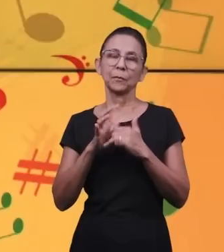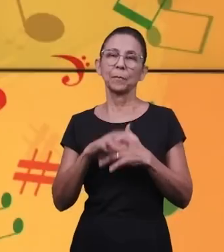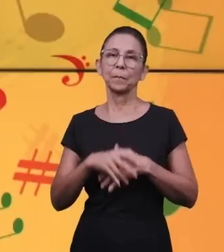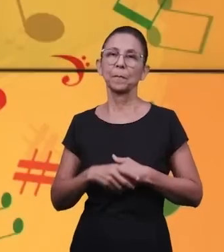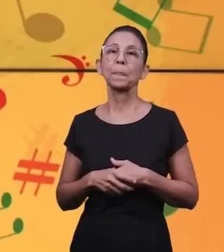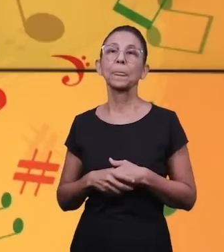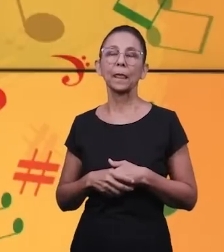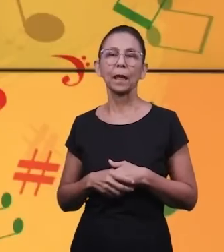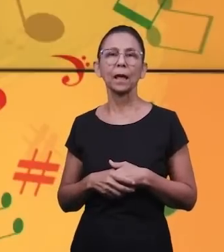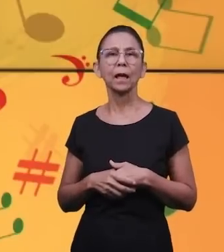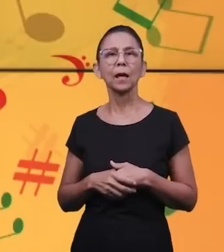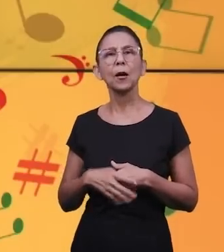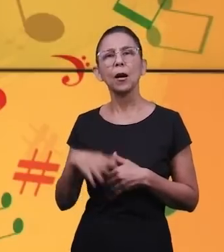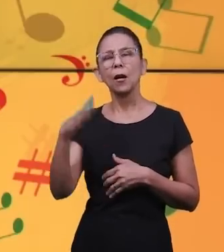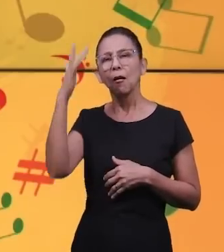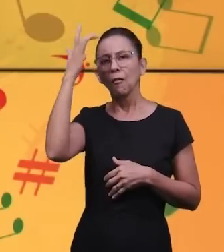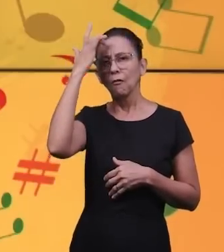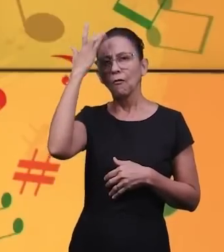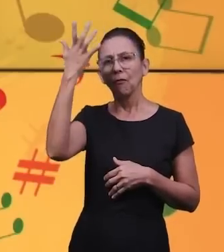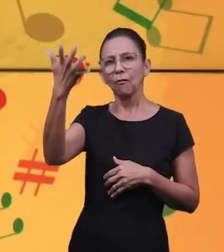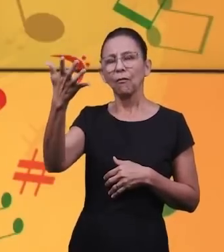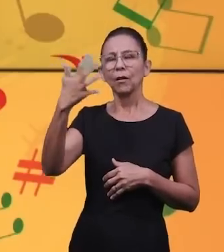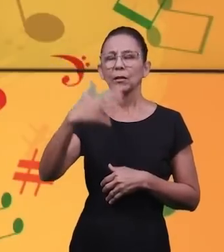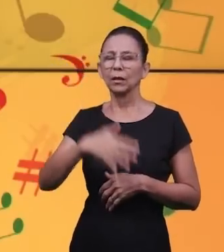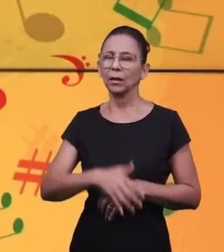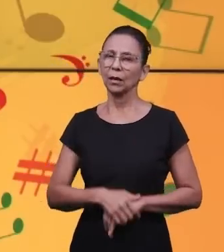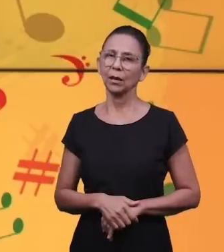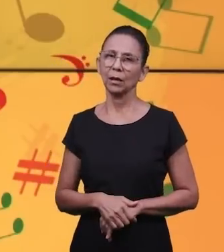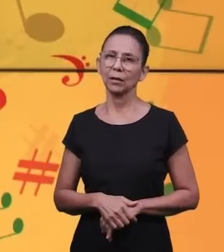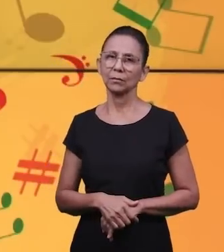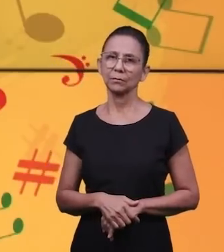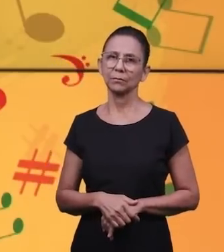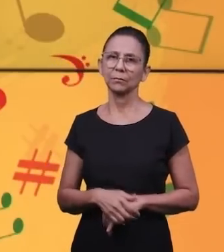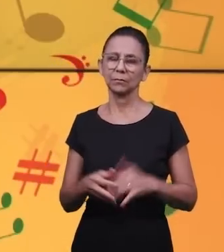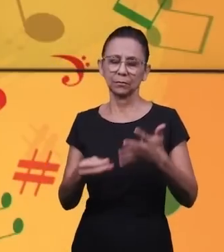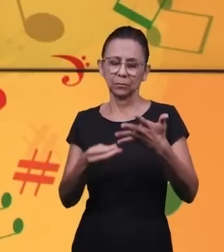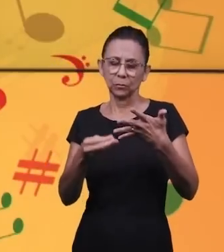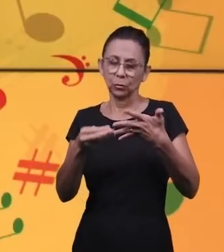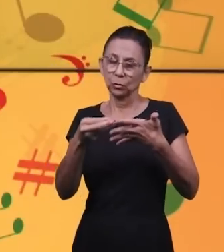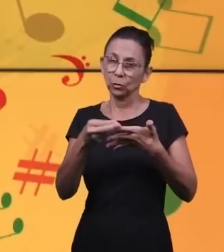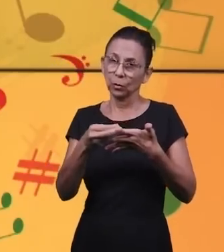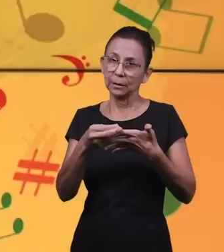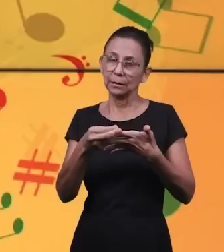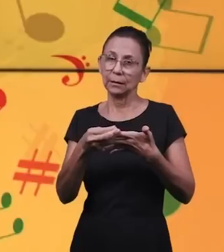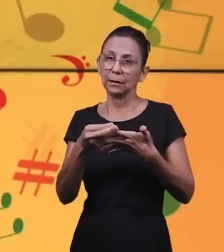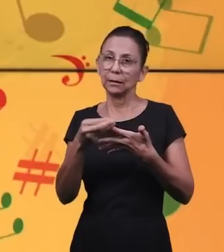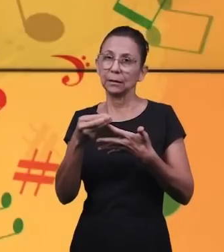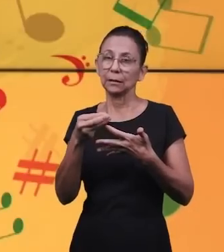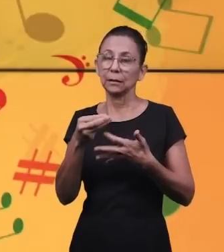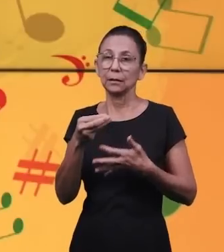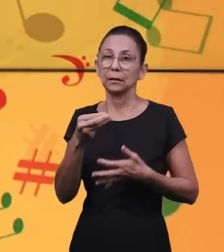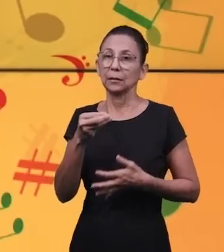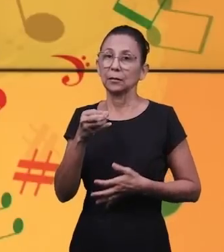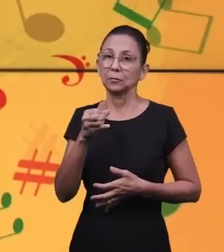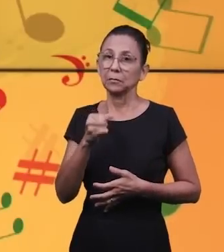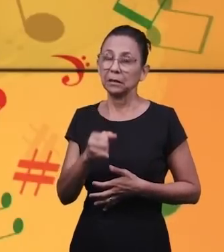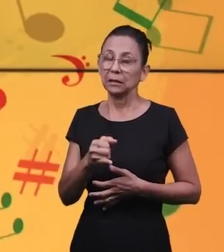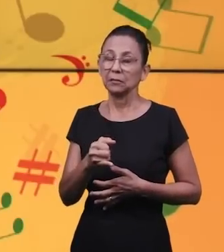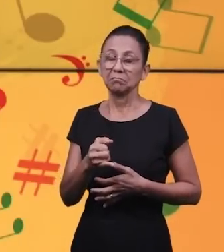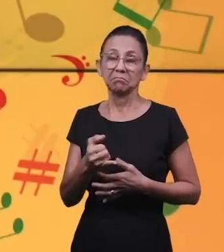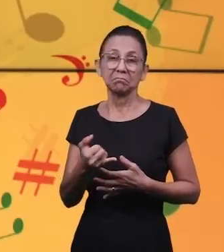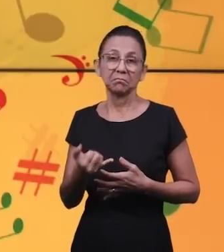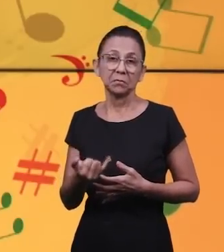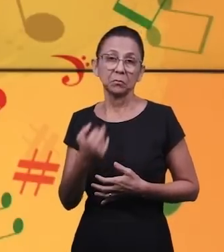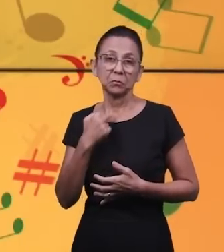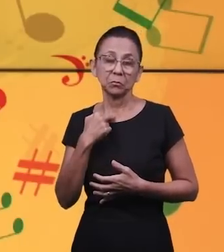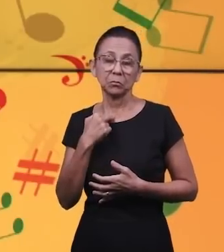cima. Isso era para facilitar você alcançar as notas. Mas se não for esses dedos que você